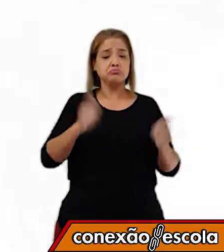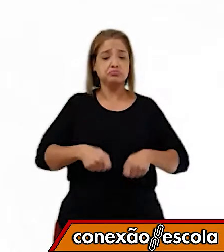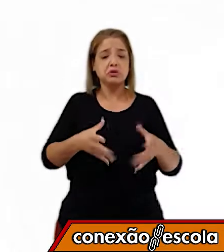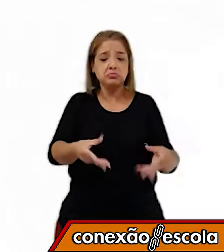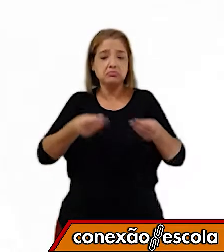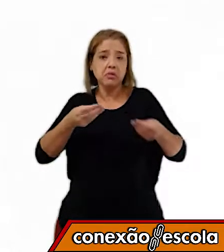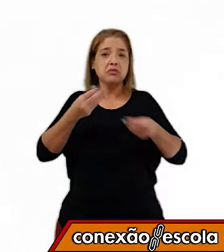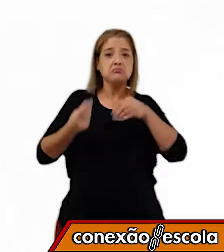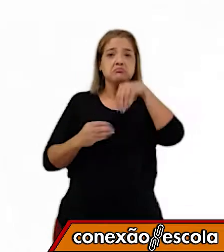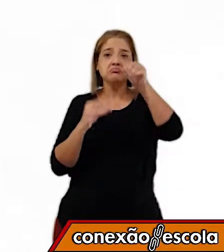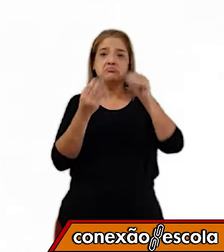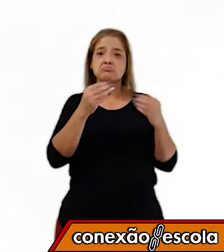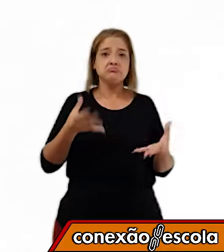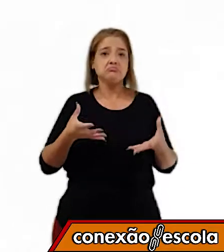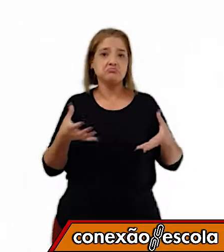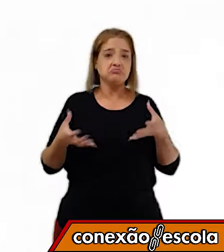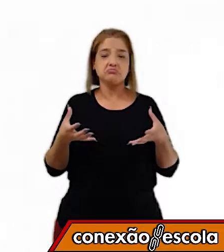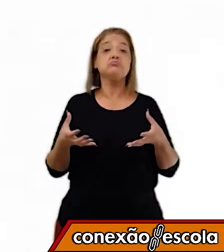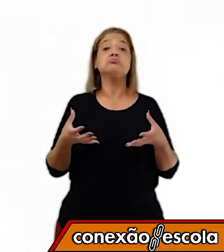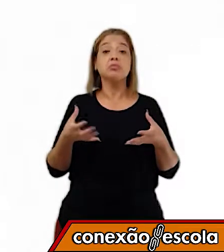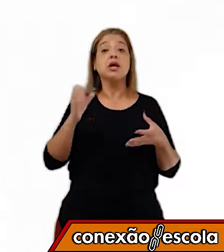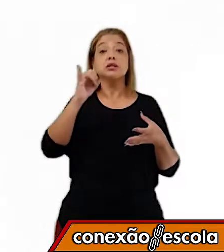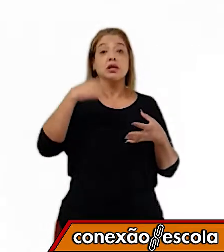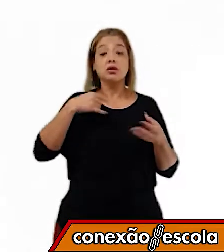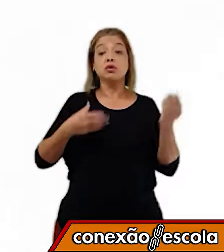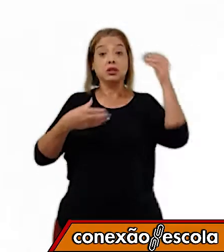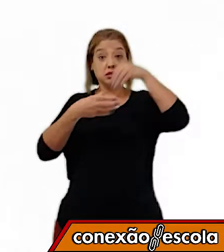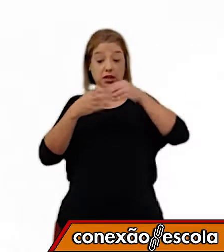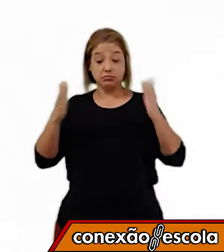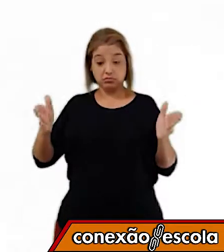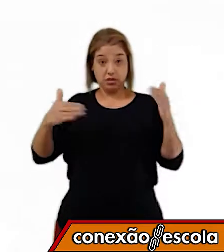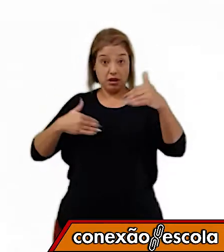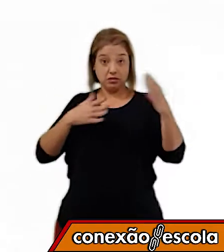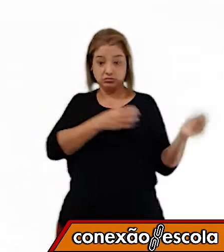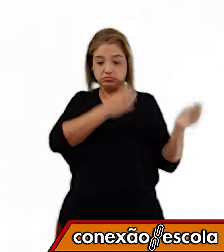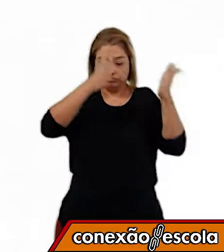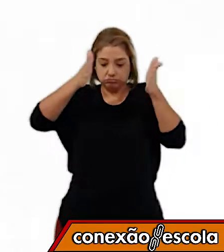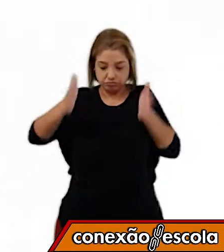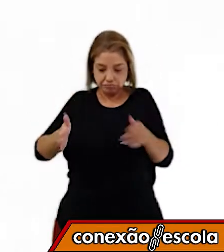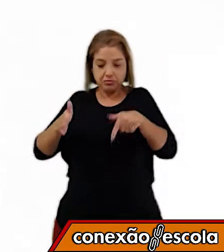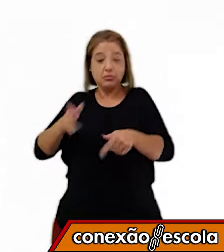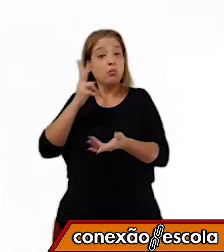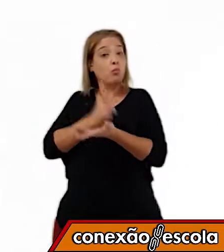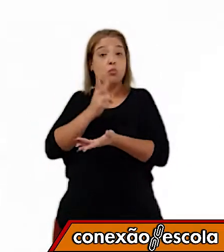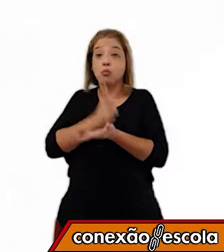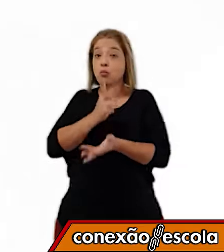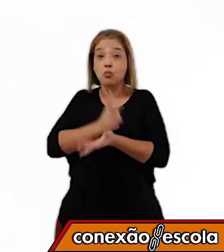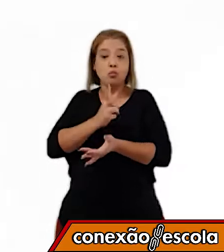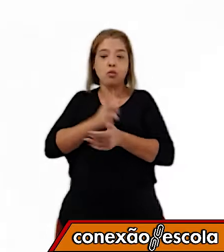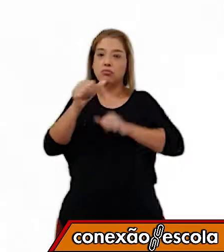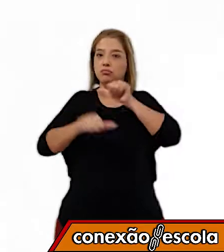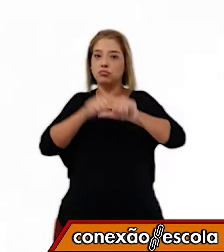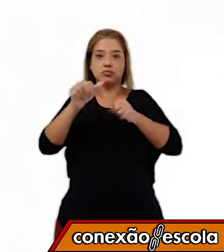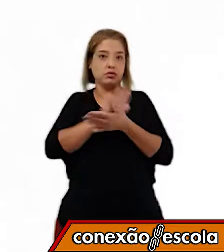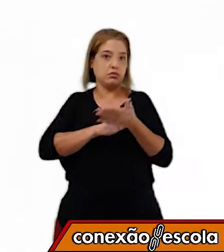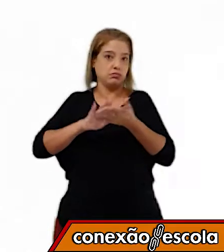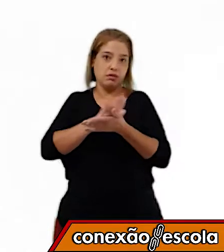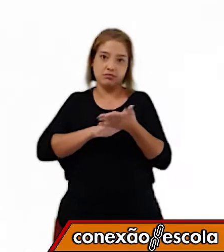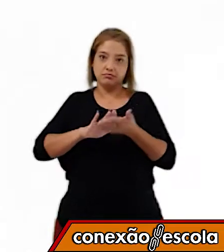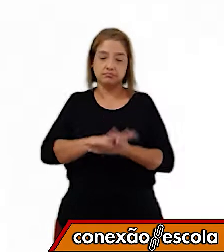E mesmo que a gente colocasse eles dentro de uma caixa, eles permaneceriam com seus formatos.